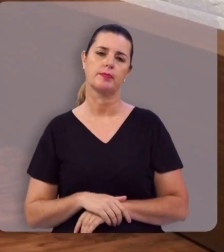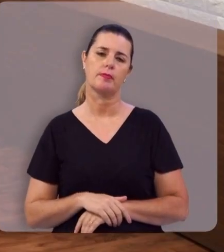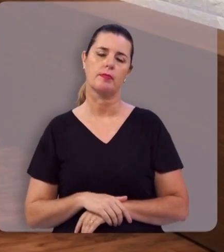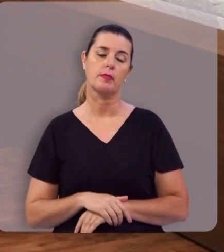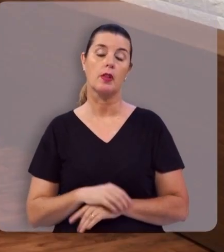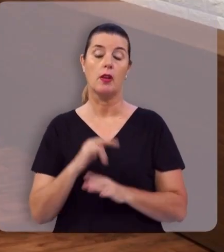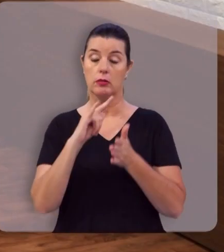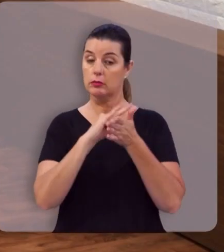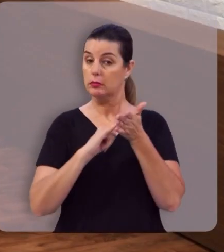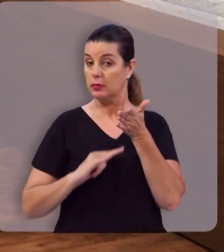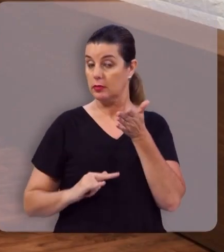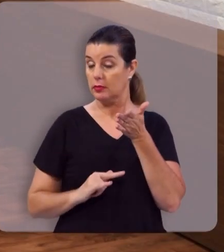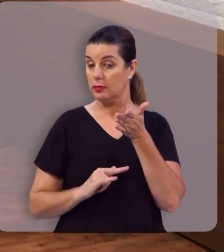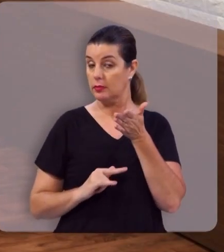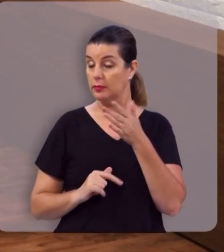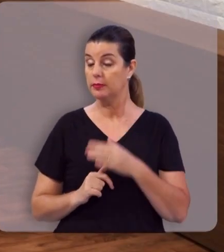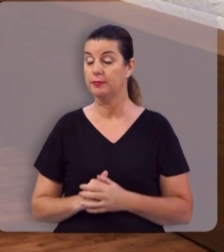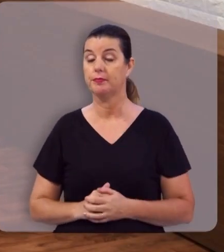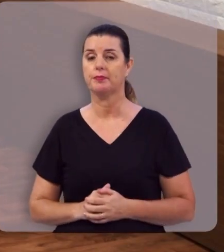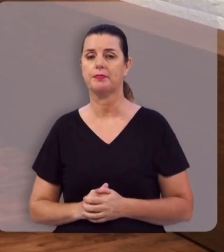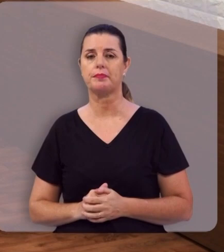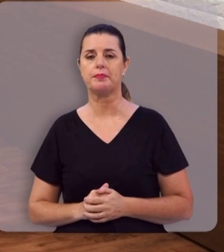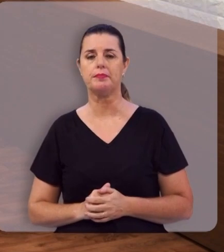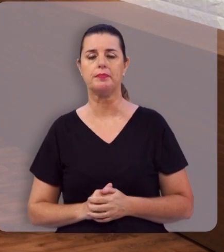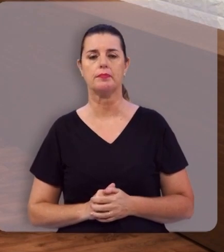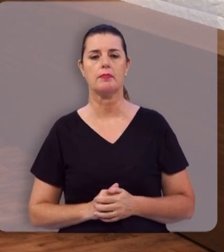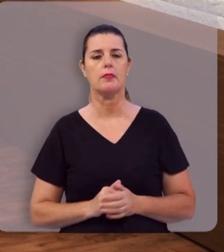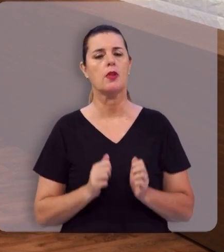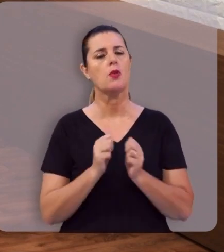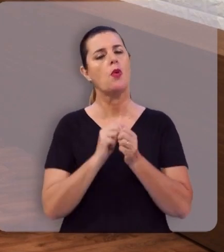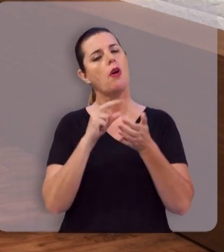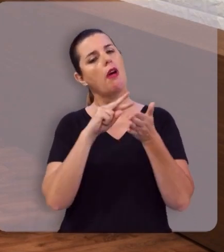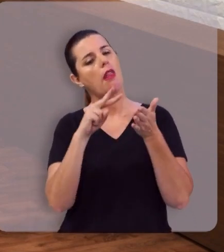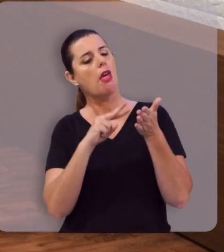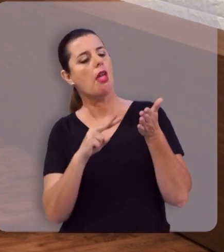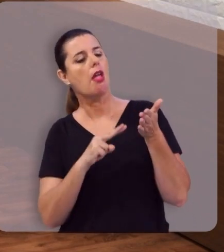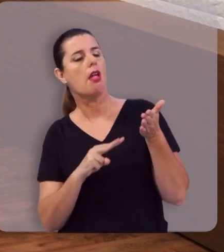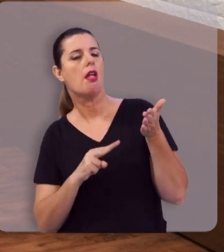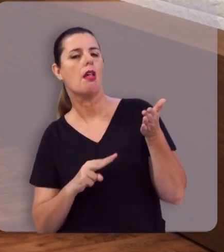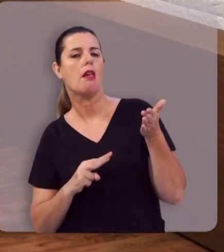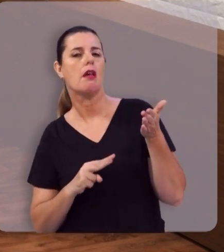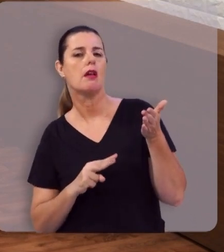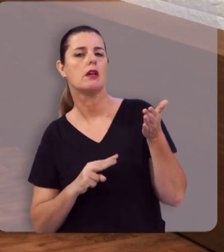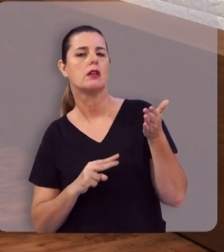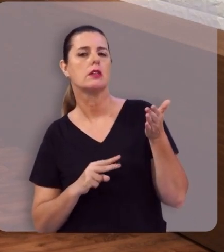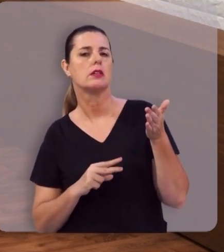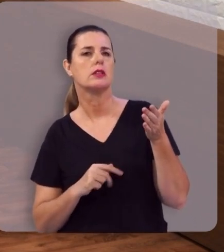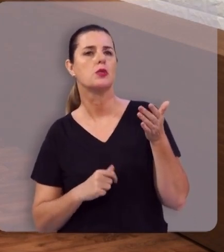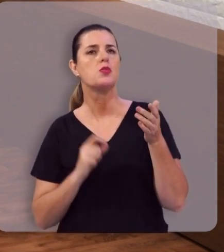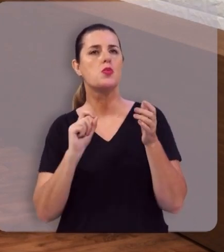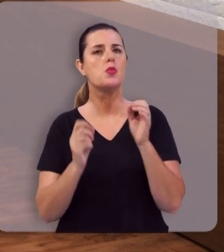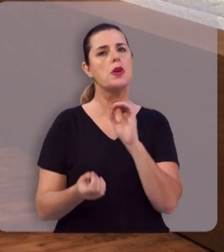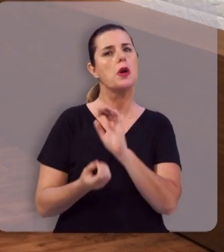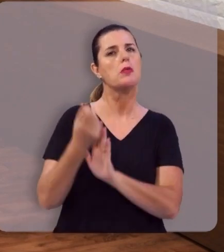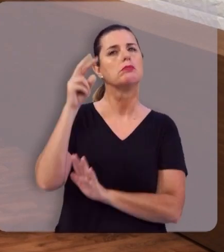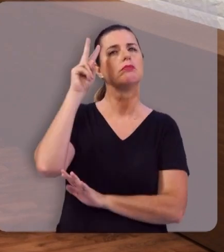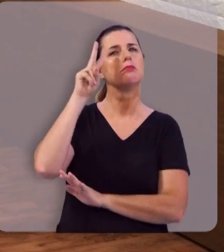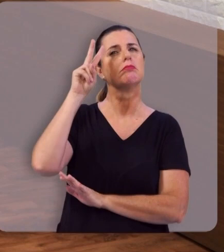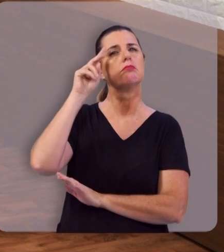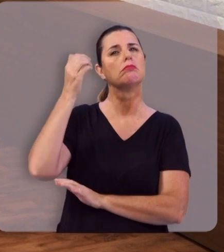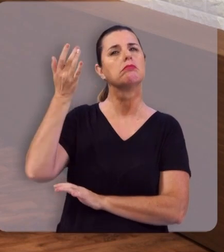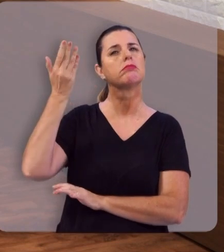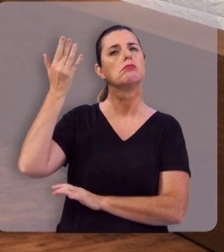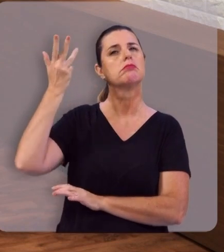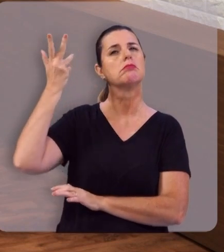O texto começa com esta leitura das reminiscências, das lembranças,